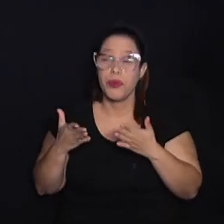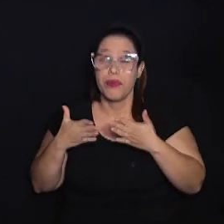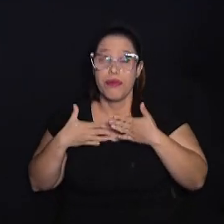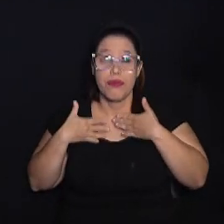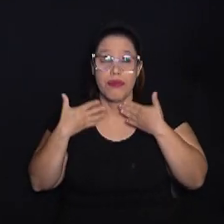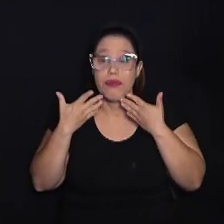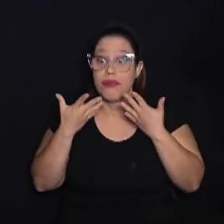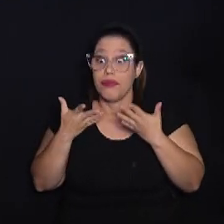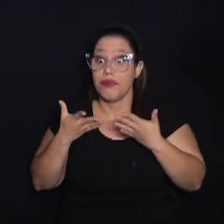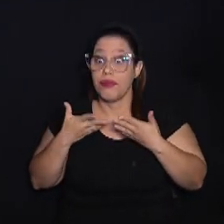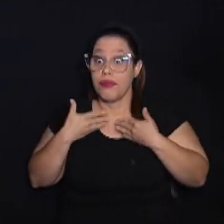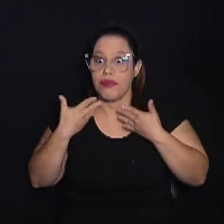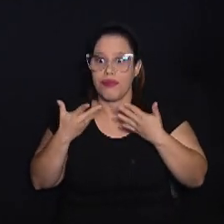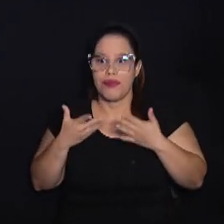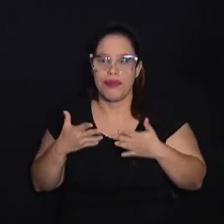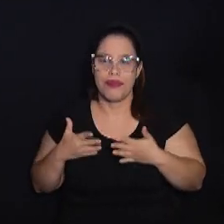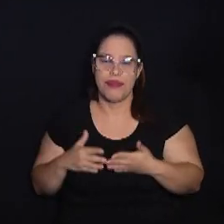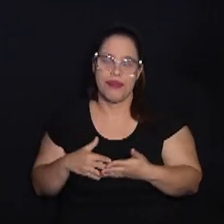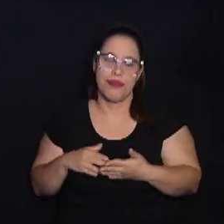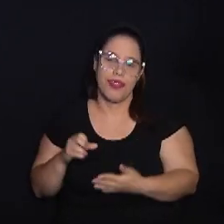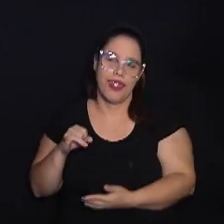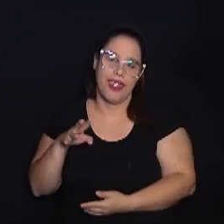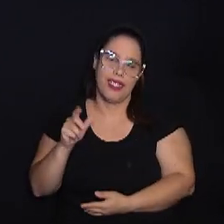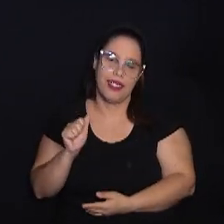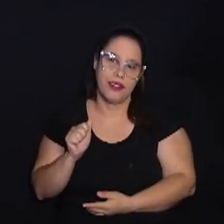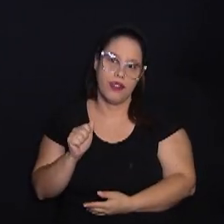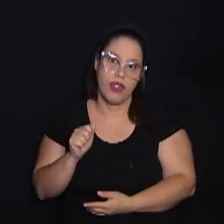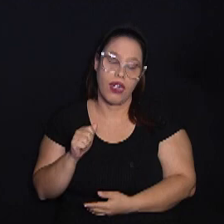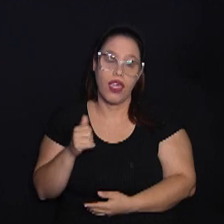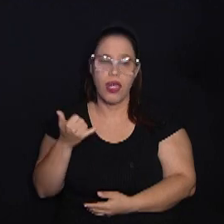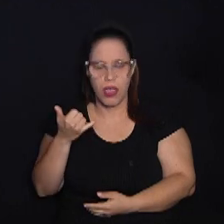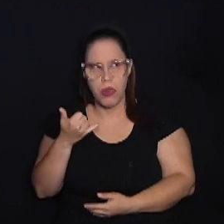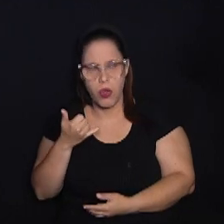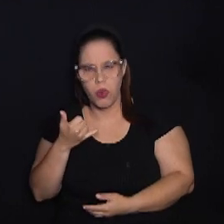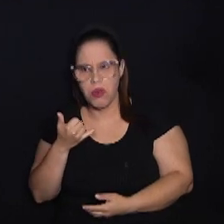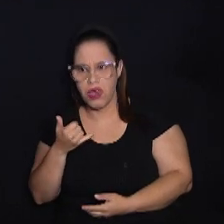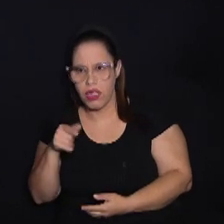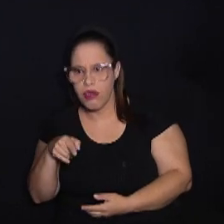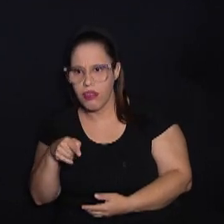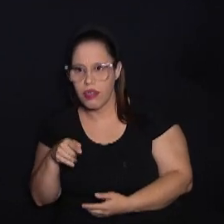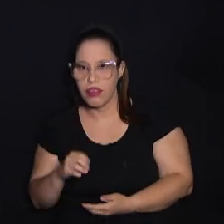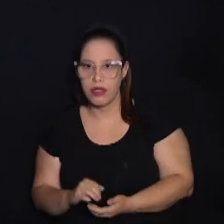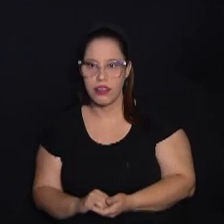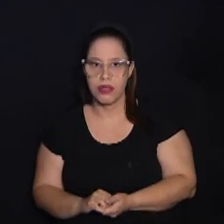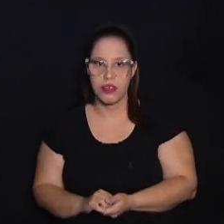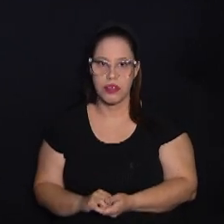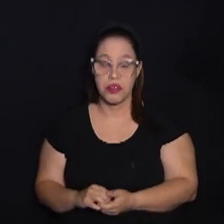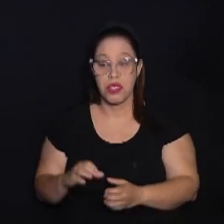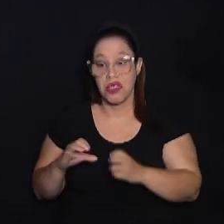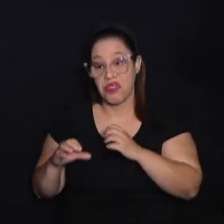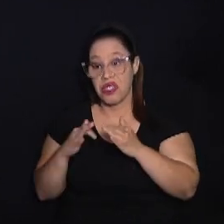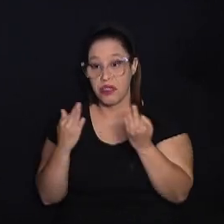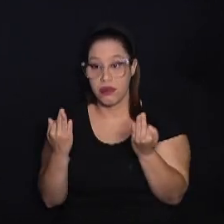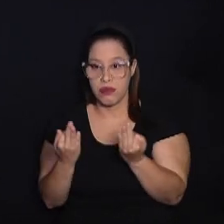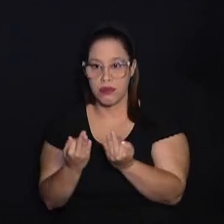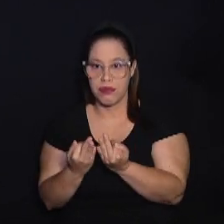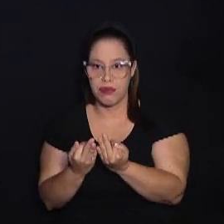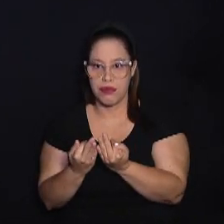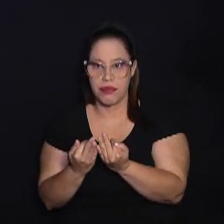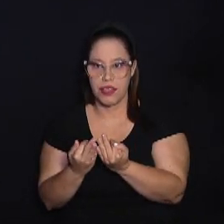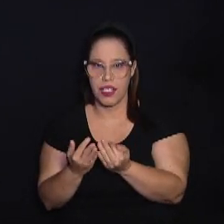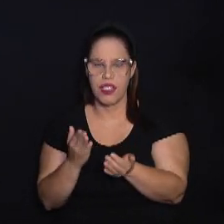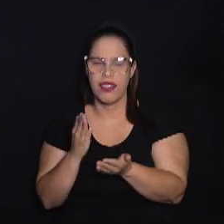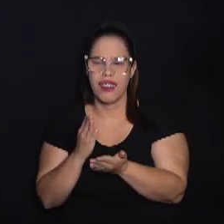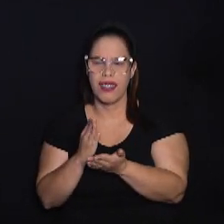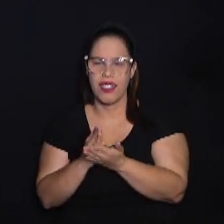emocionante, né, da Cida, ela estava me confidenciando aqui, que ela conversando com a família, falou, olha, eu acho que está na hora de